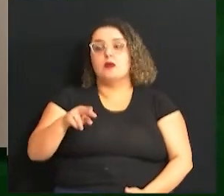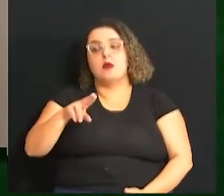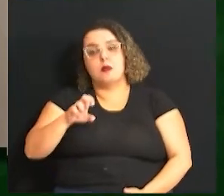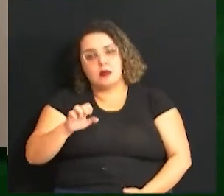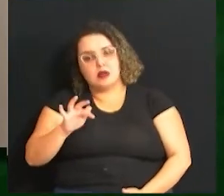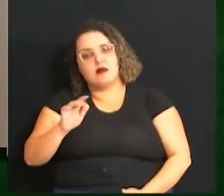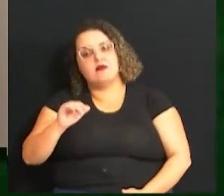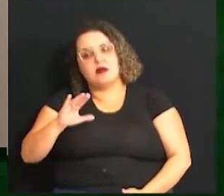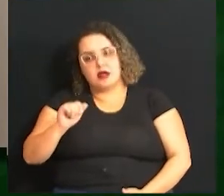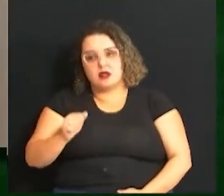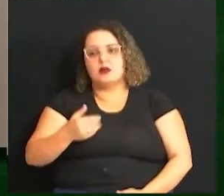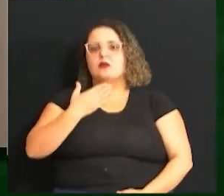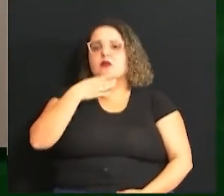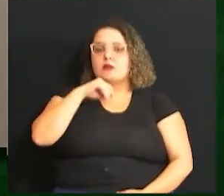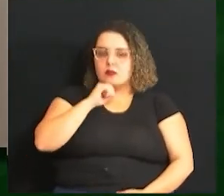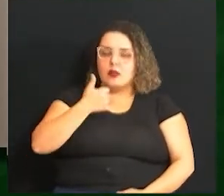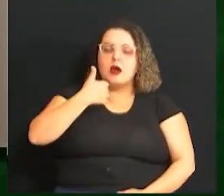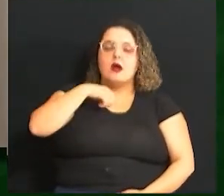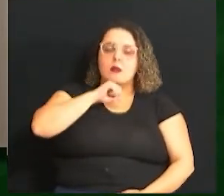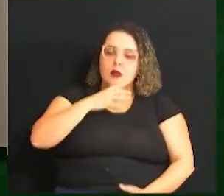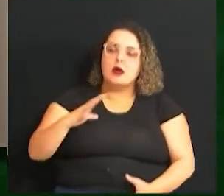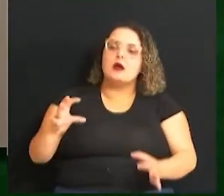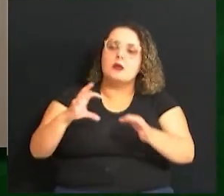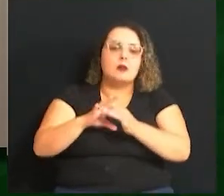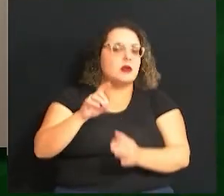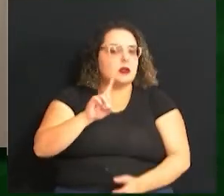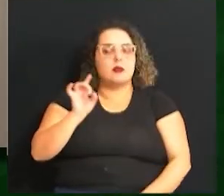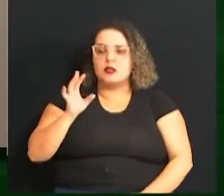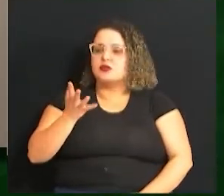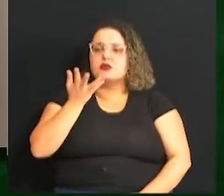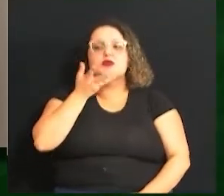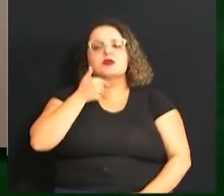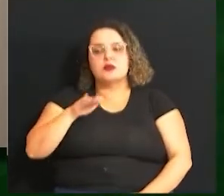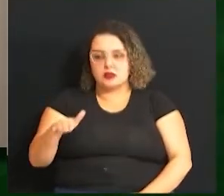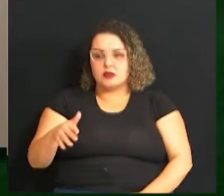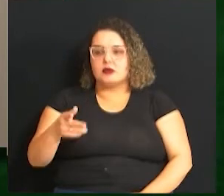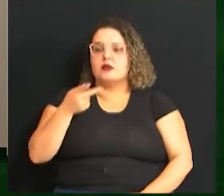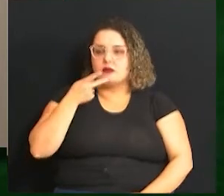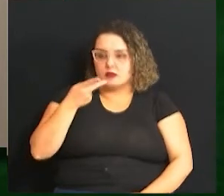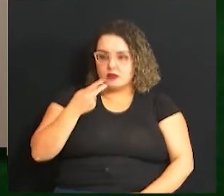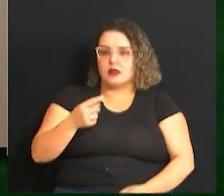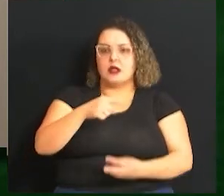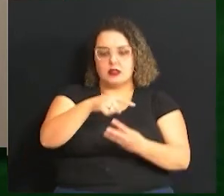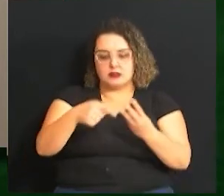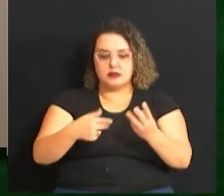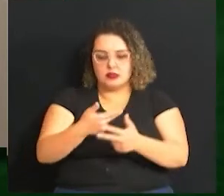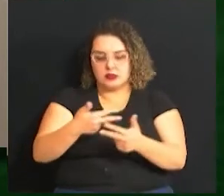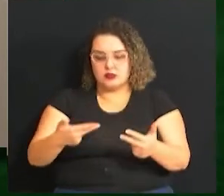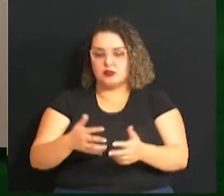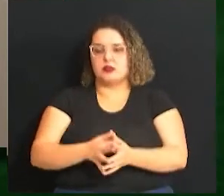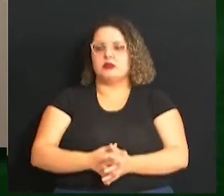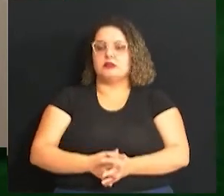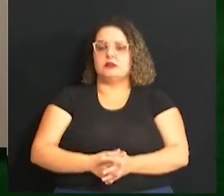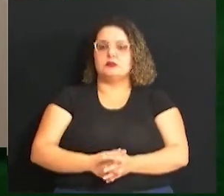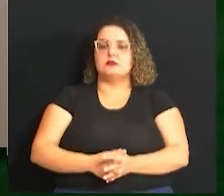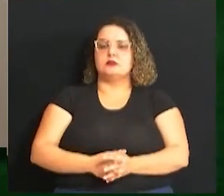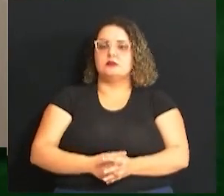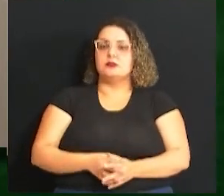Vem com prefácio também para os pais. É tudo muito casado, não é só a criança. Como eu falei lá no começo, precisa ter as 3